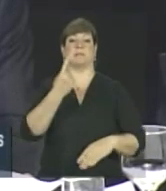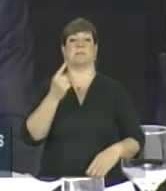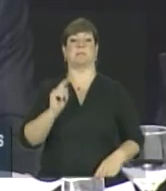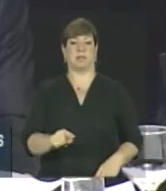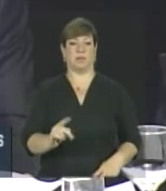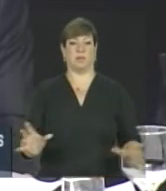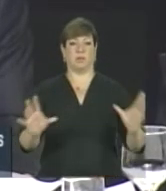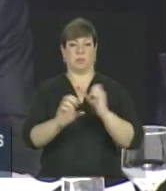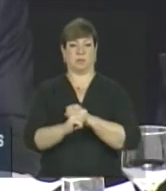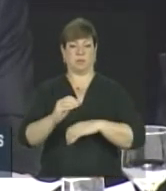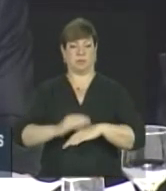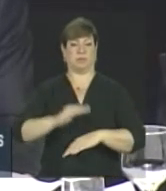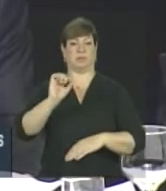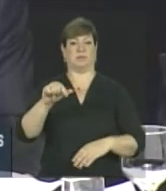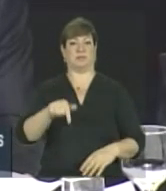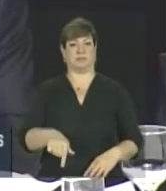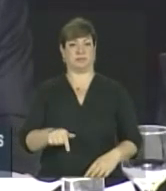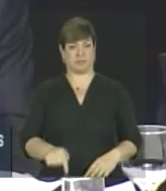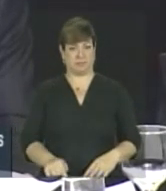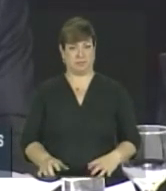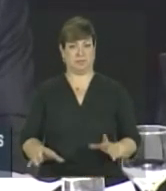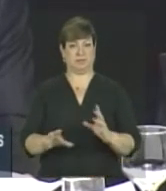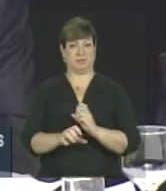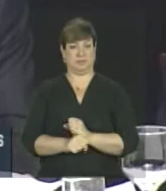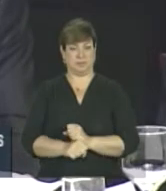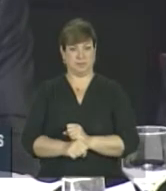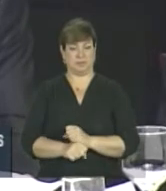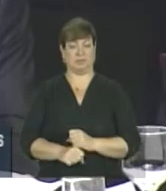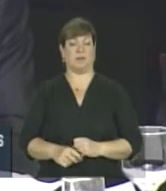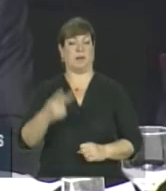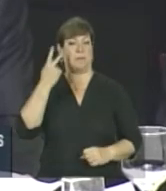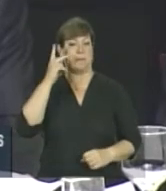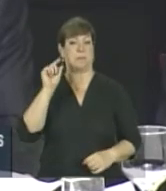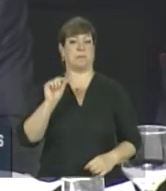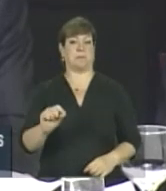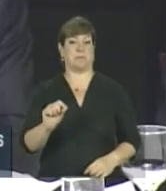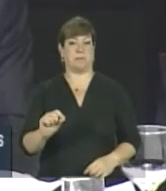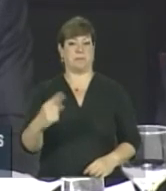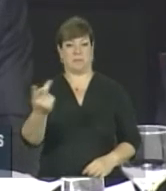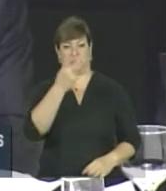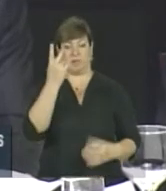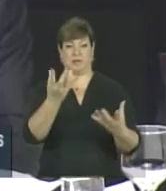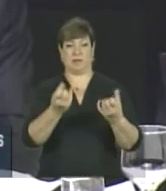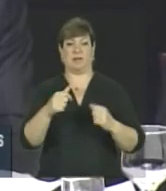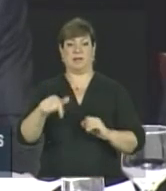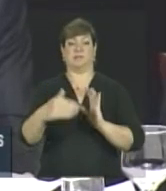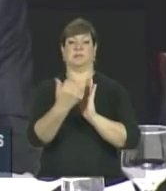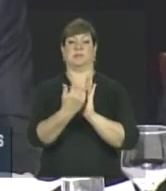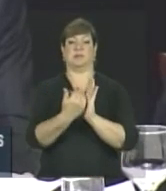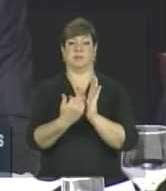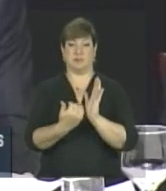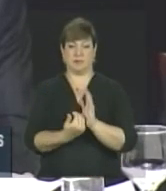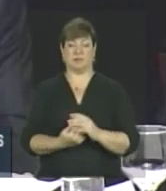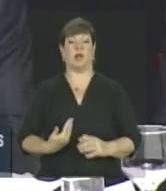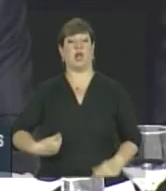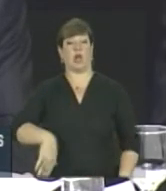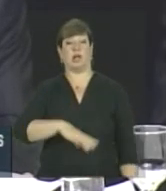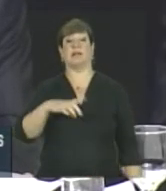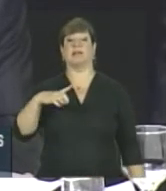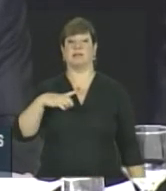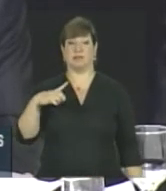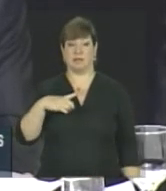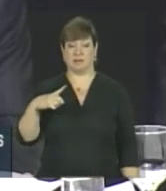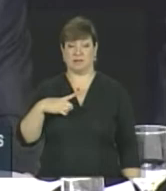o número de atletas contemplados para o presente programa. Temos